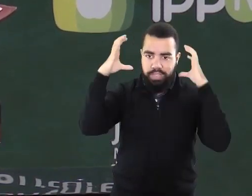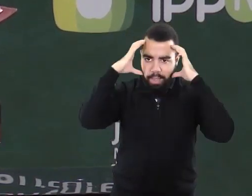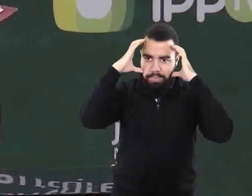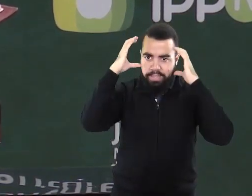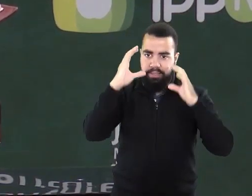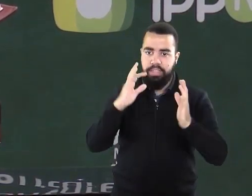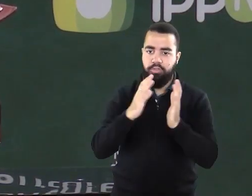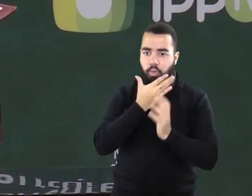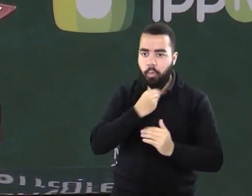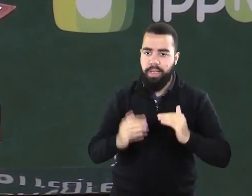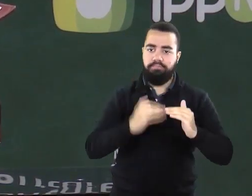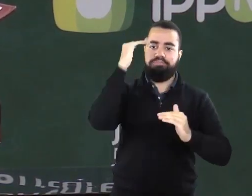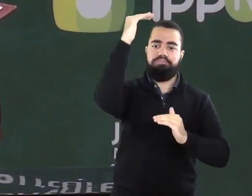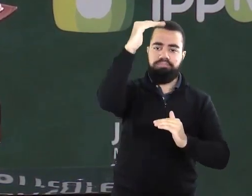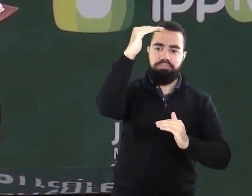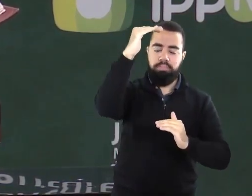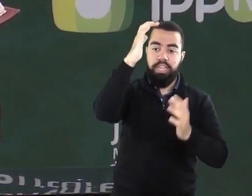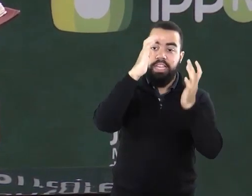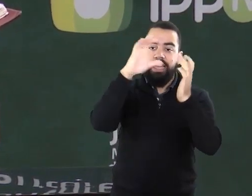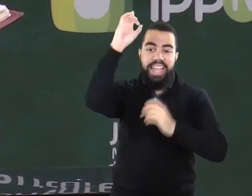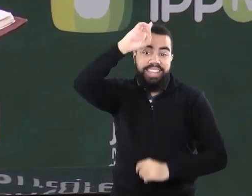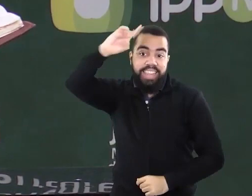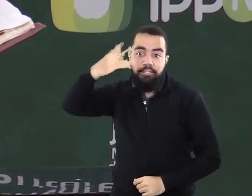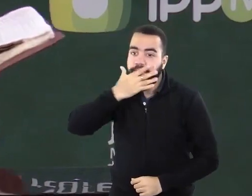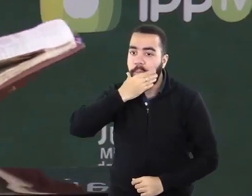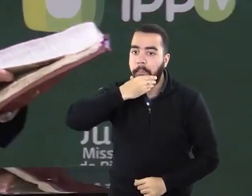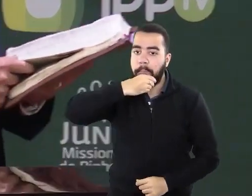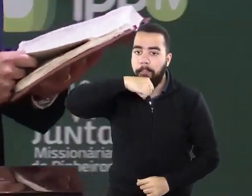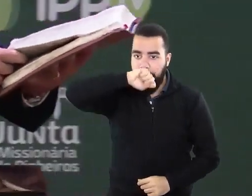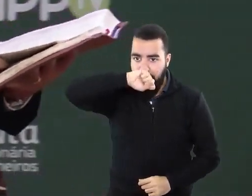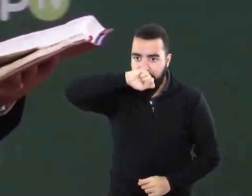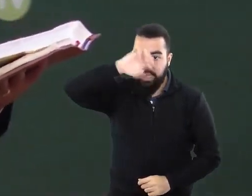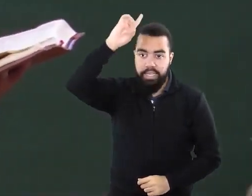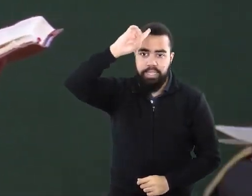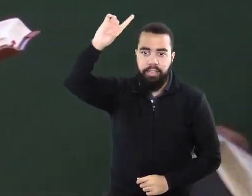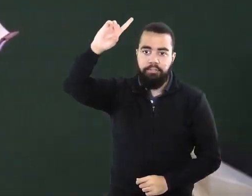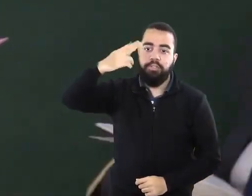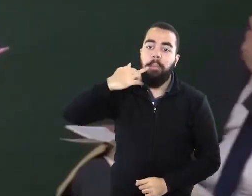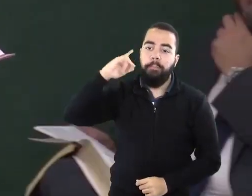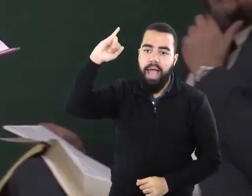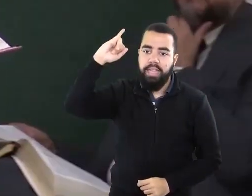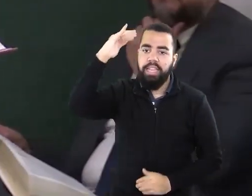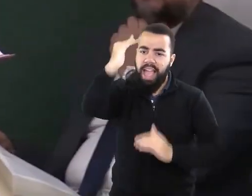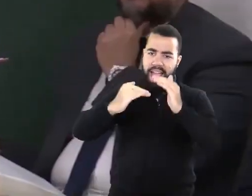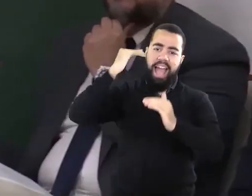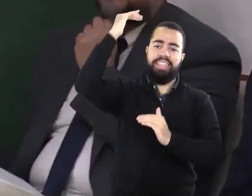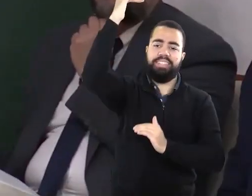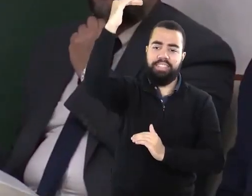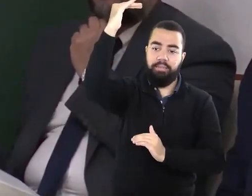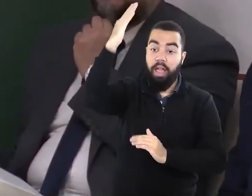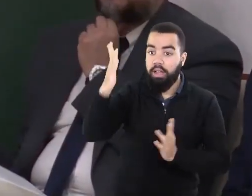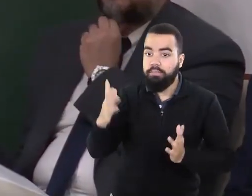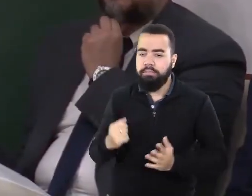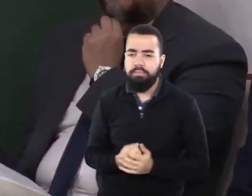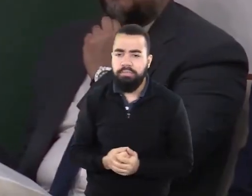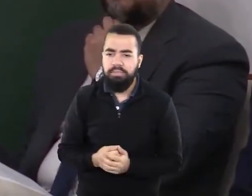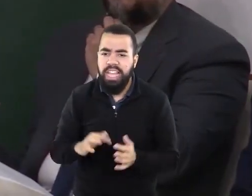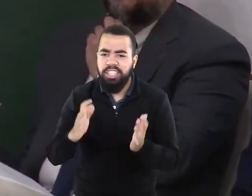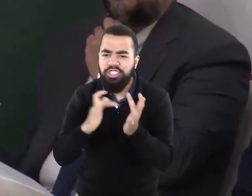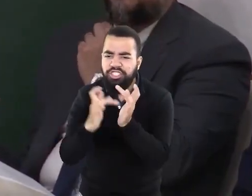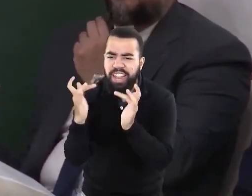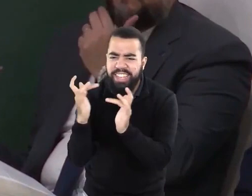Deus Filho? E a resposta de todo cristão que compreende as Escrituras é